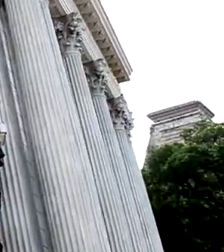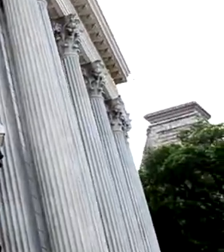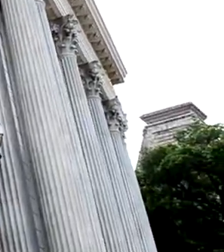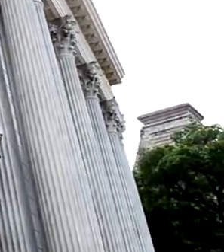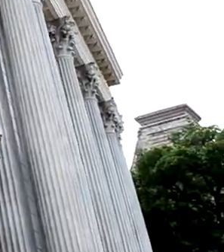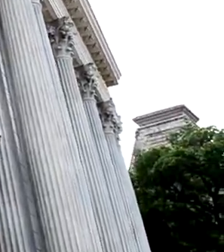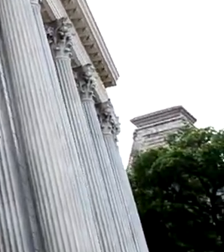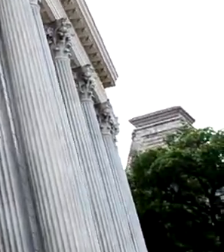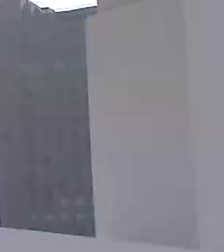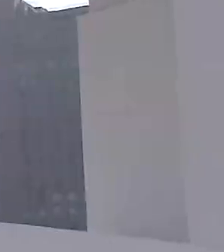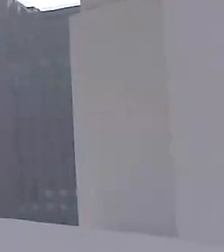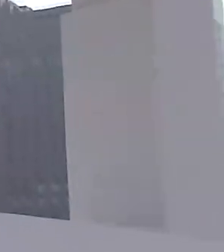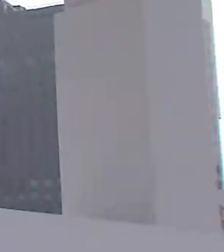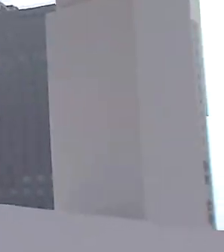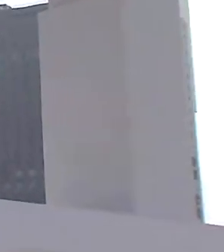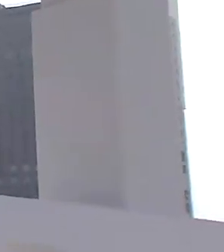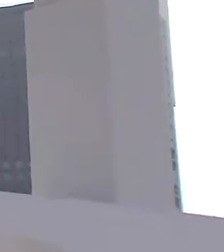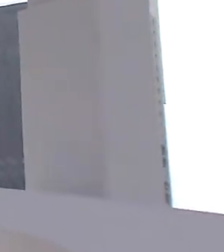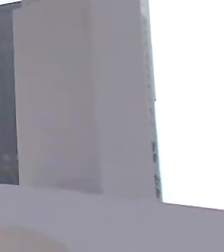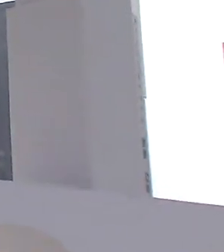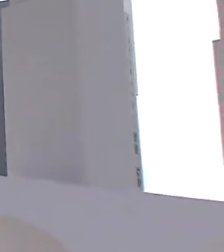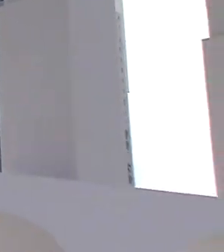E aí